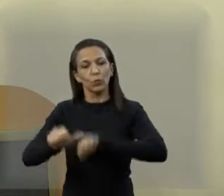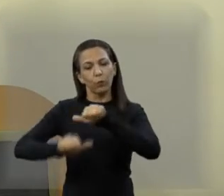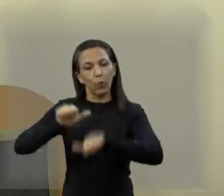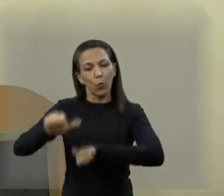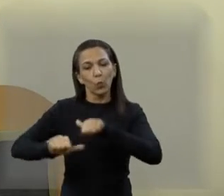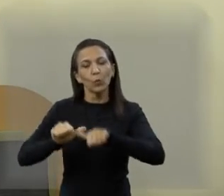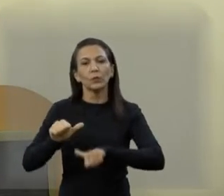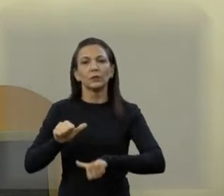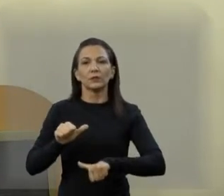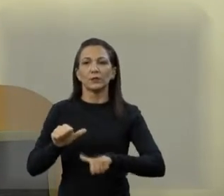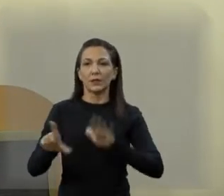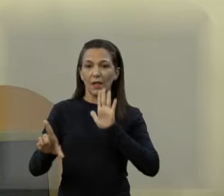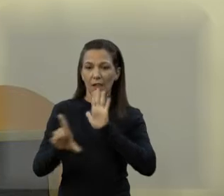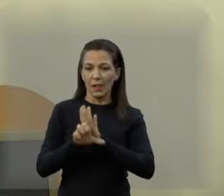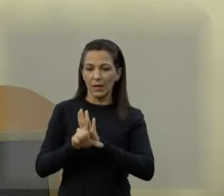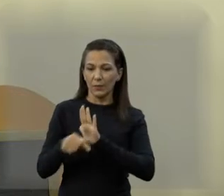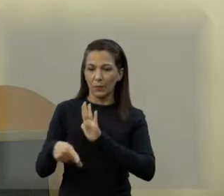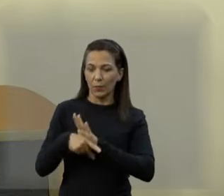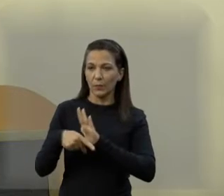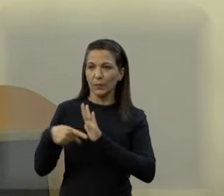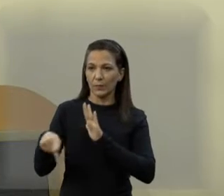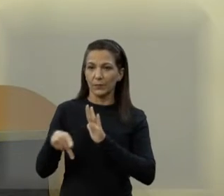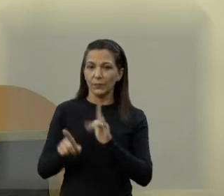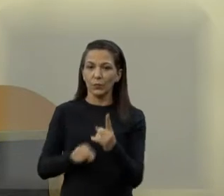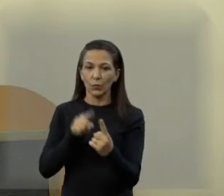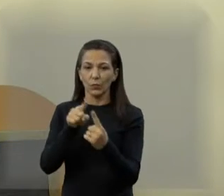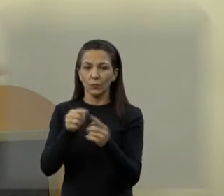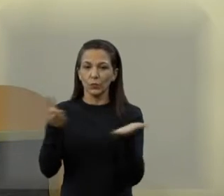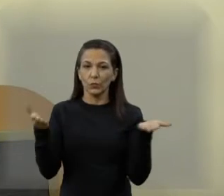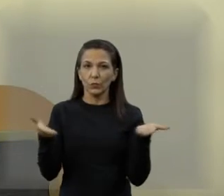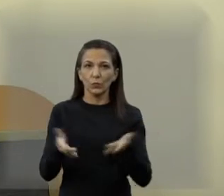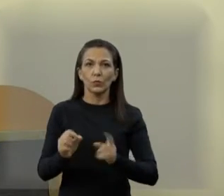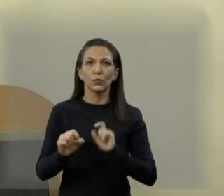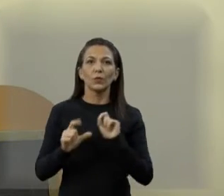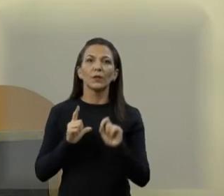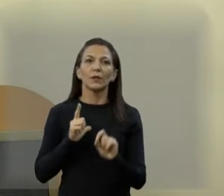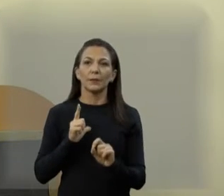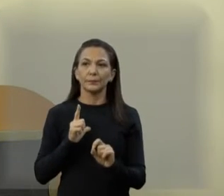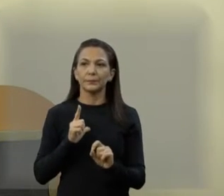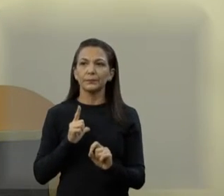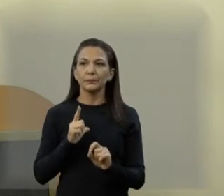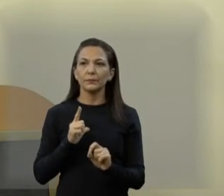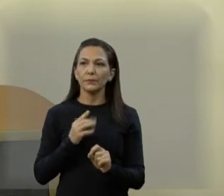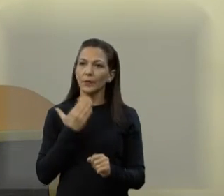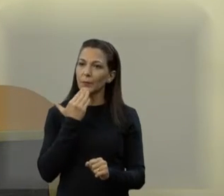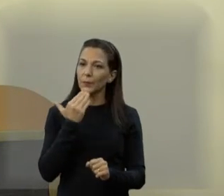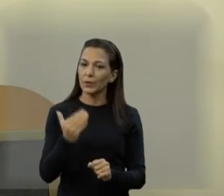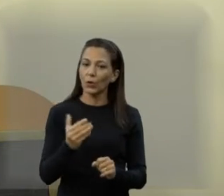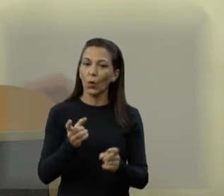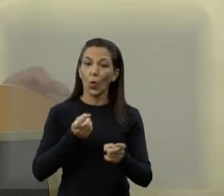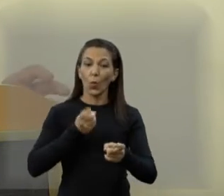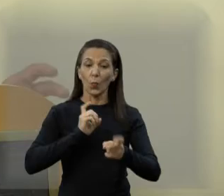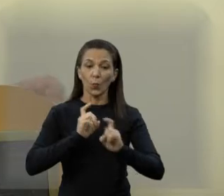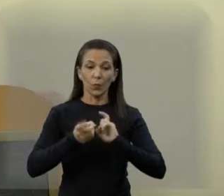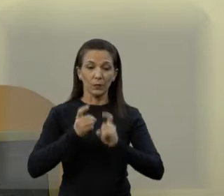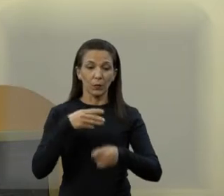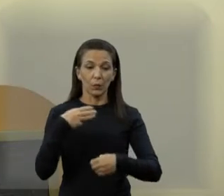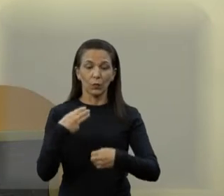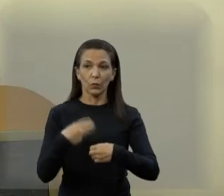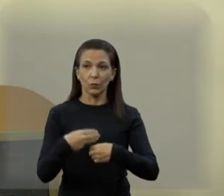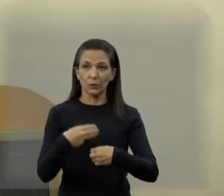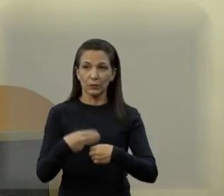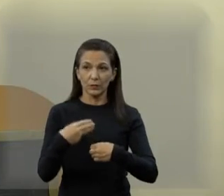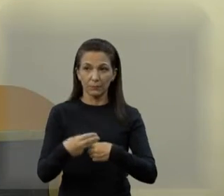esse é o nosso objetivo hoje a requerer uma comissão Municipal